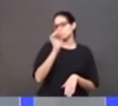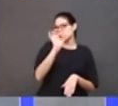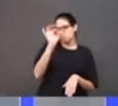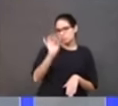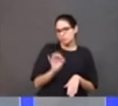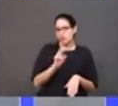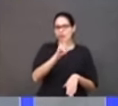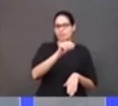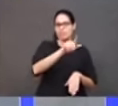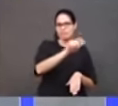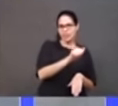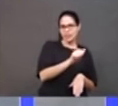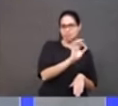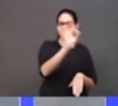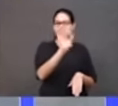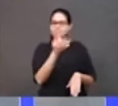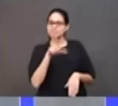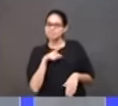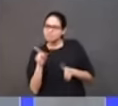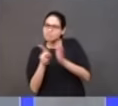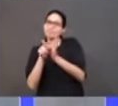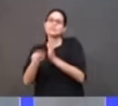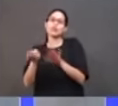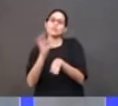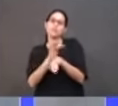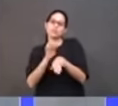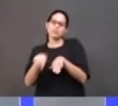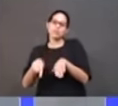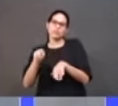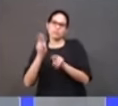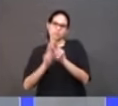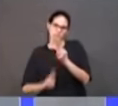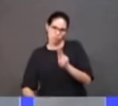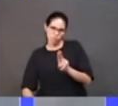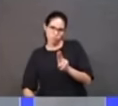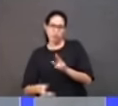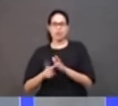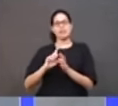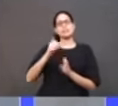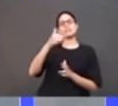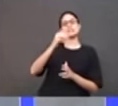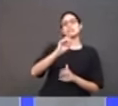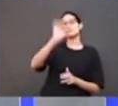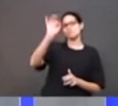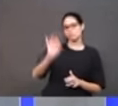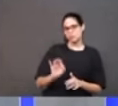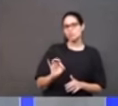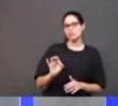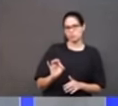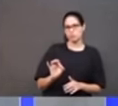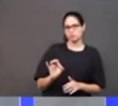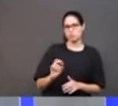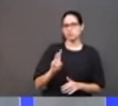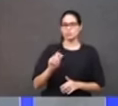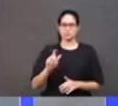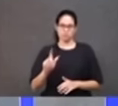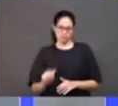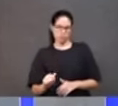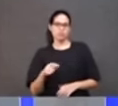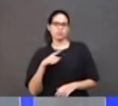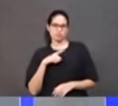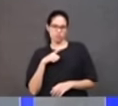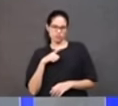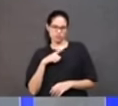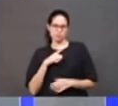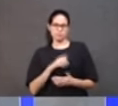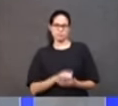que eram destinadas. Então, o que acontecia era a destinação de 10% das vagas, além daquela previsão que existia em